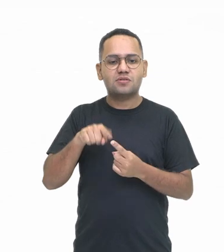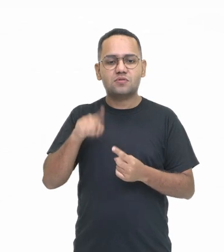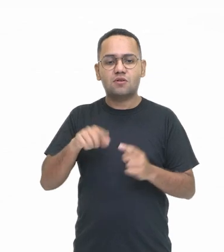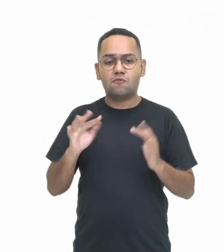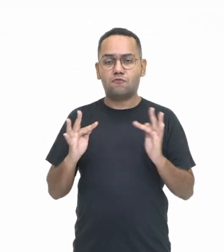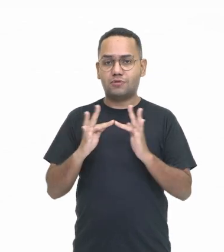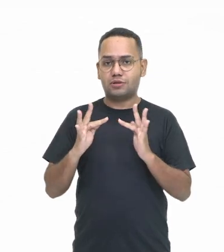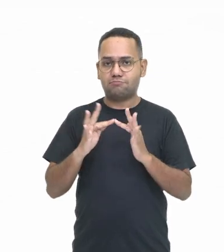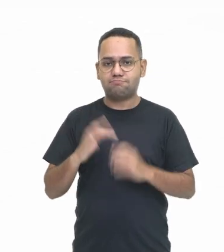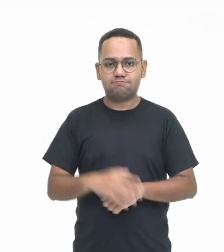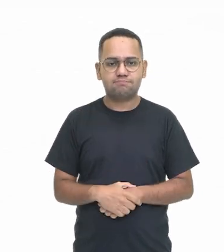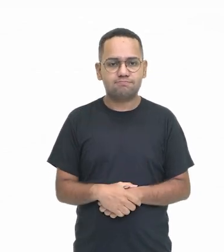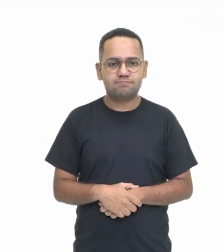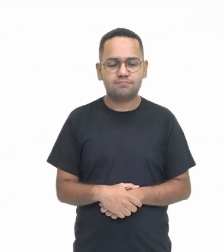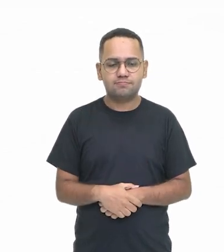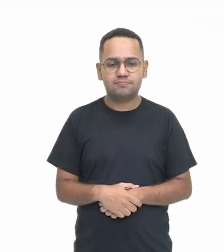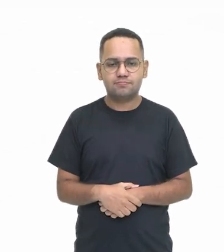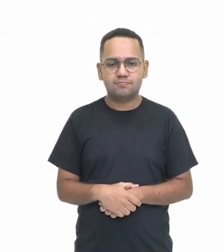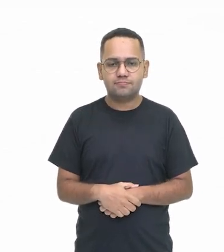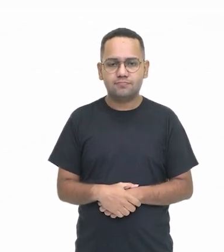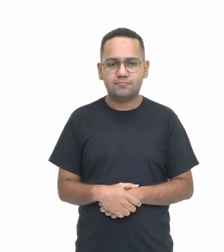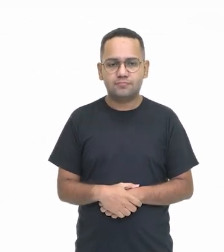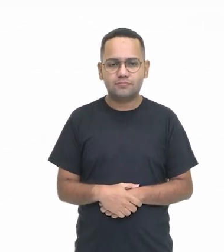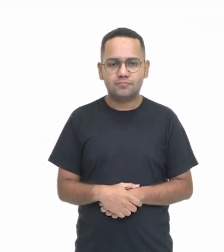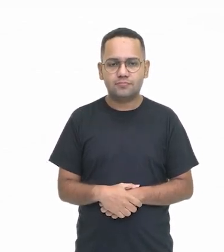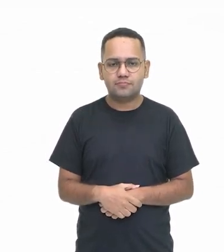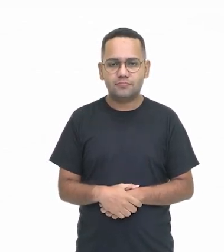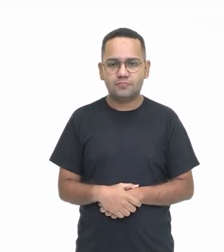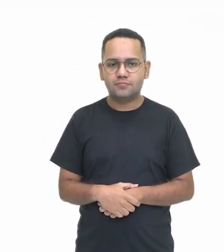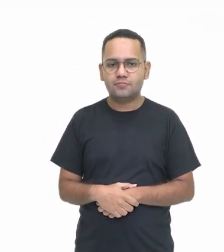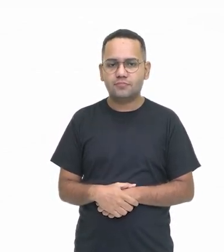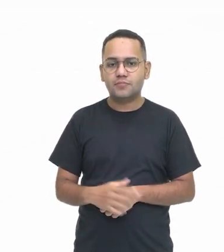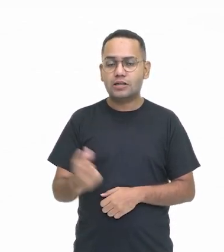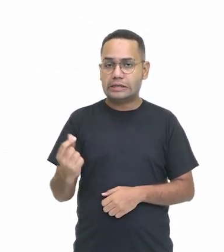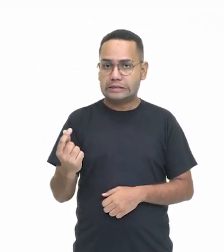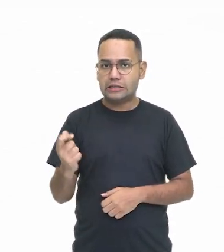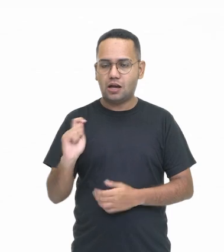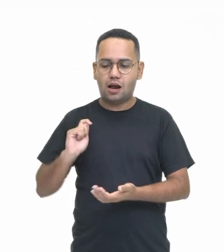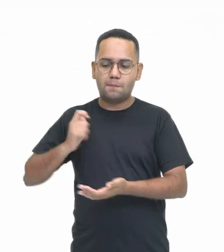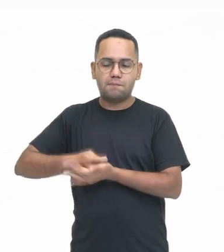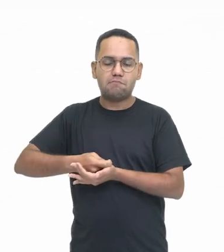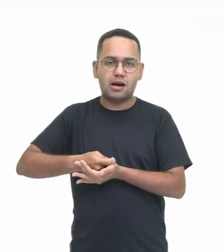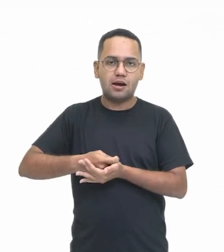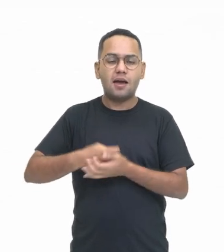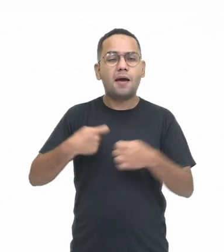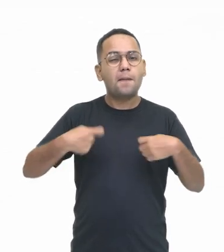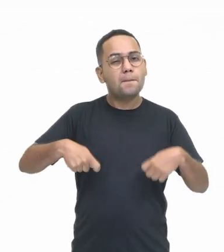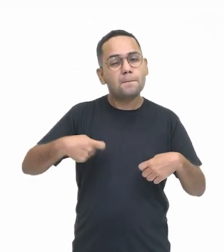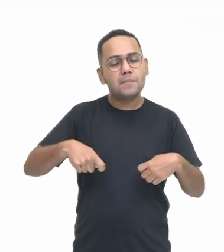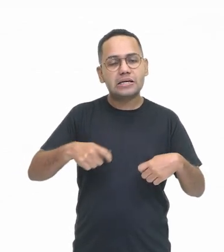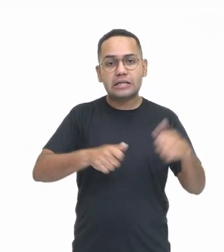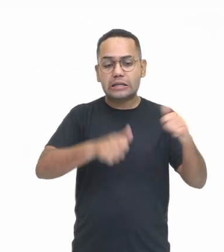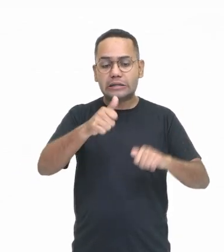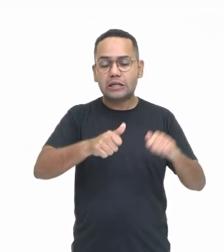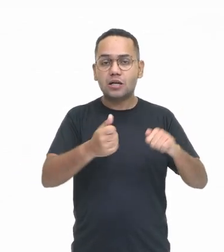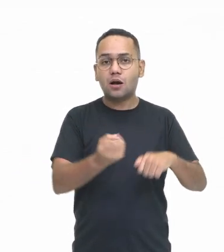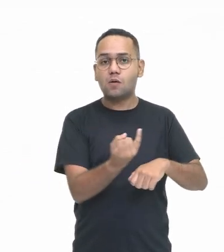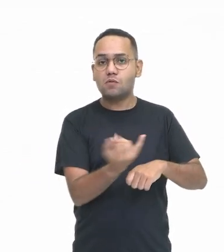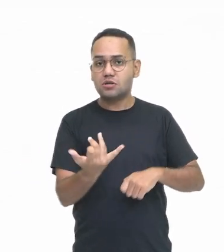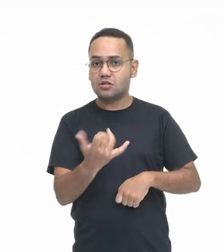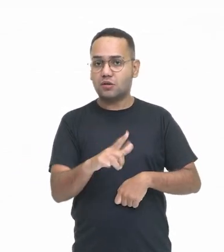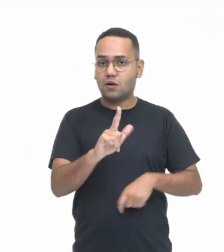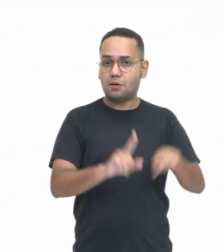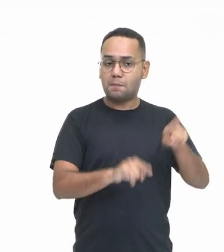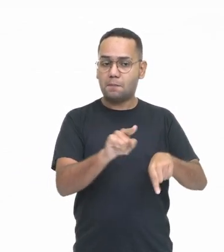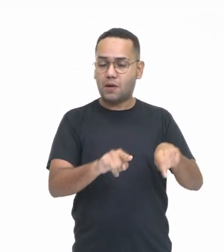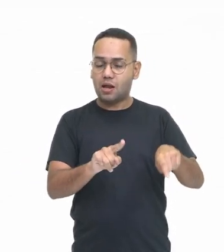só para deixar bem claro, né, o preço a se pagar depende do número de litros comprados, tá? Já já a gente